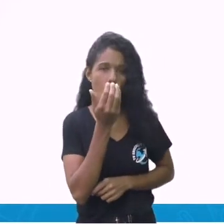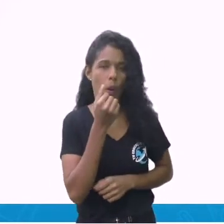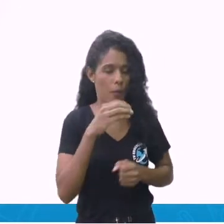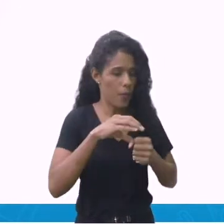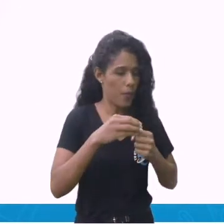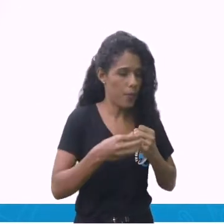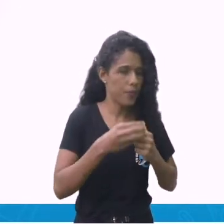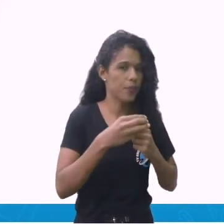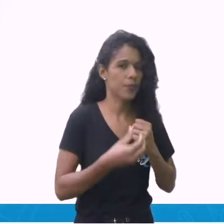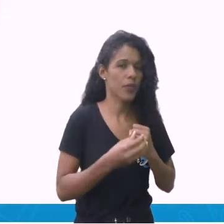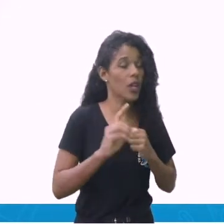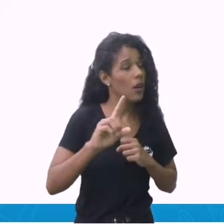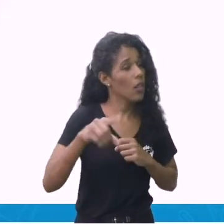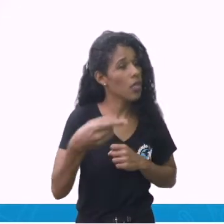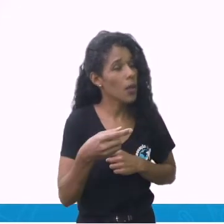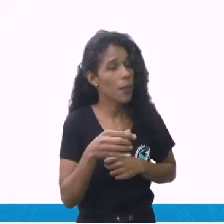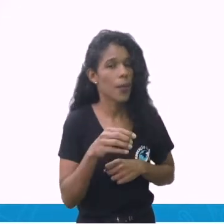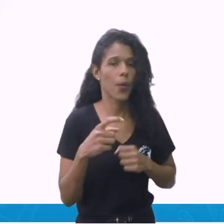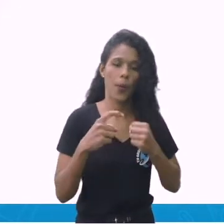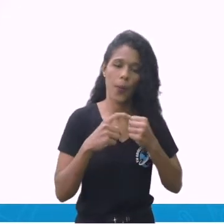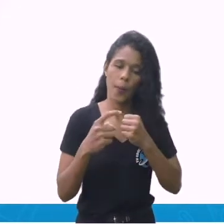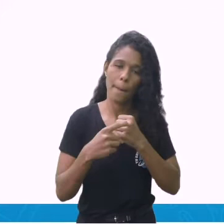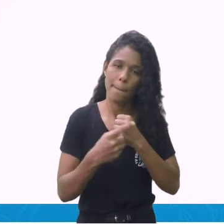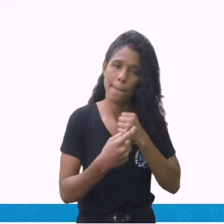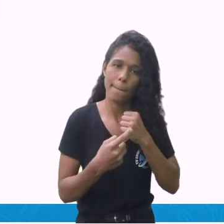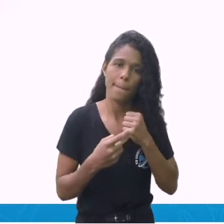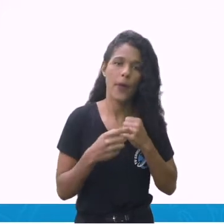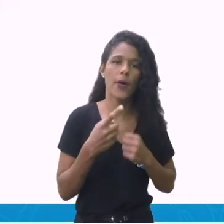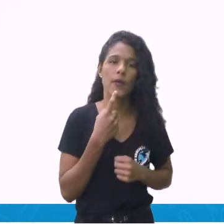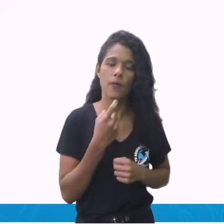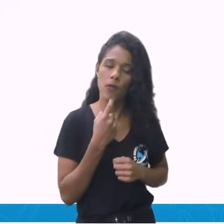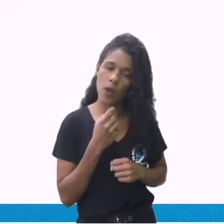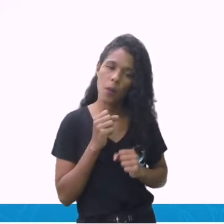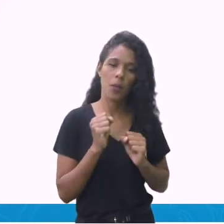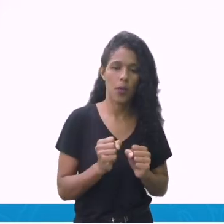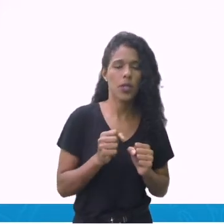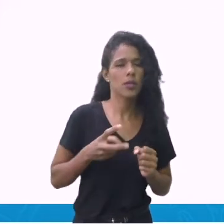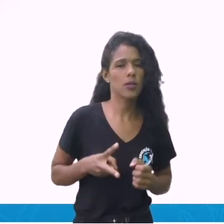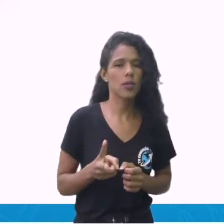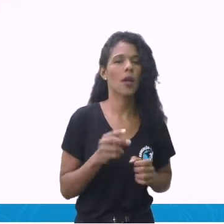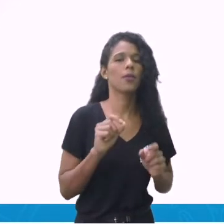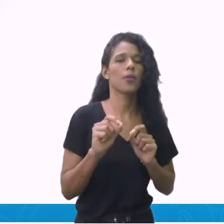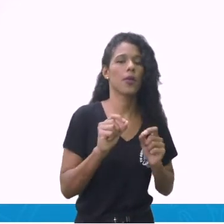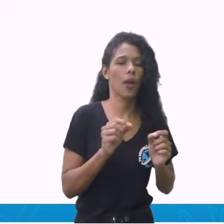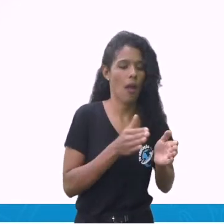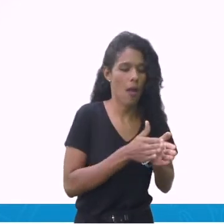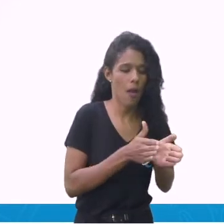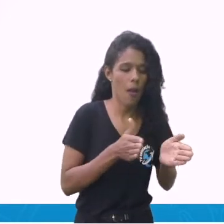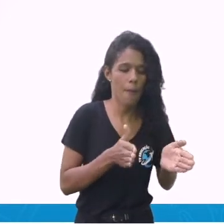devemos priorizar por sempre comprar a fruta da época.